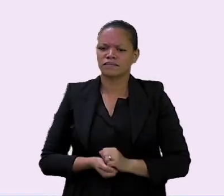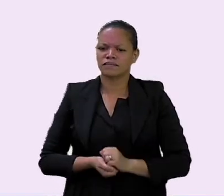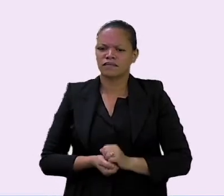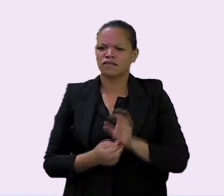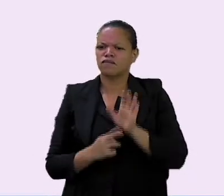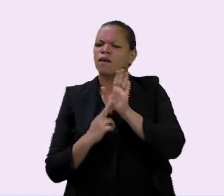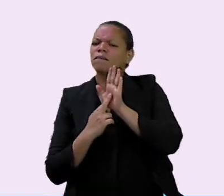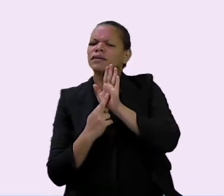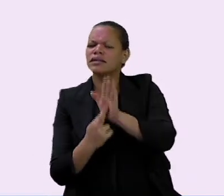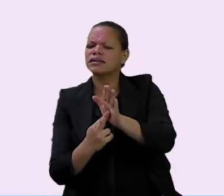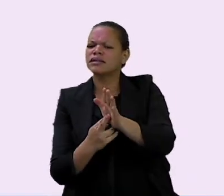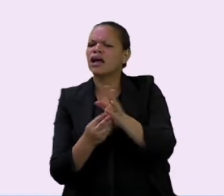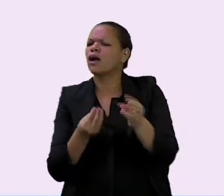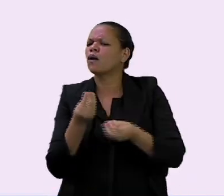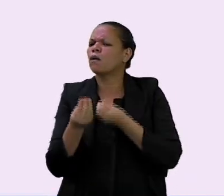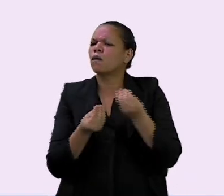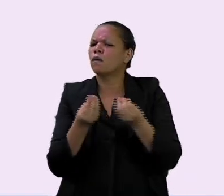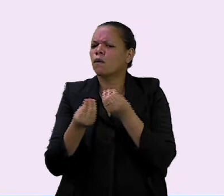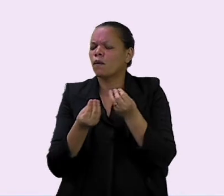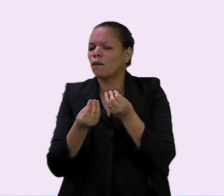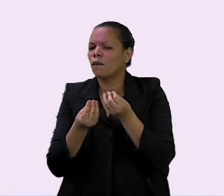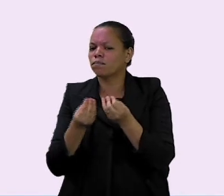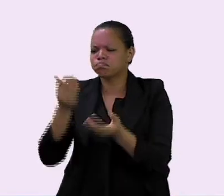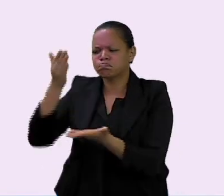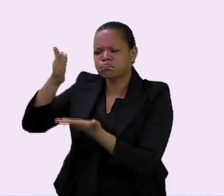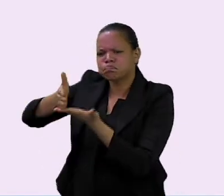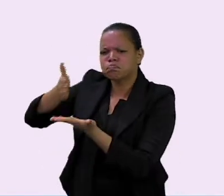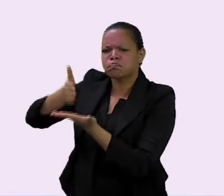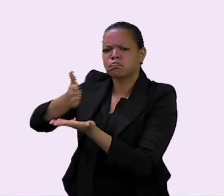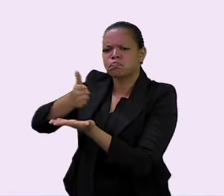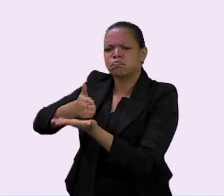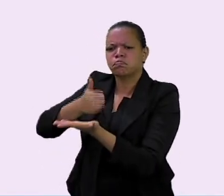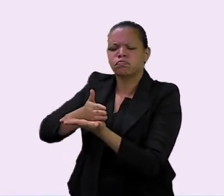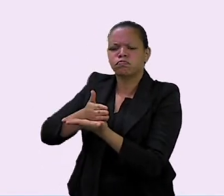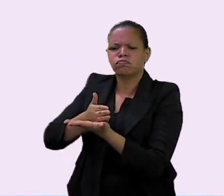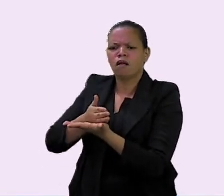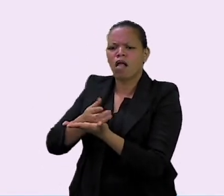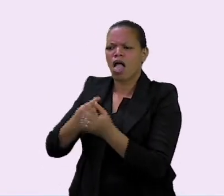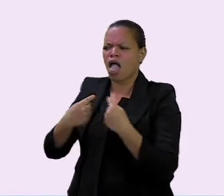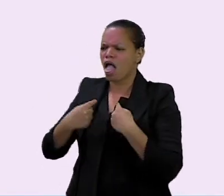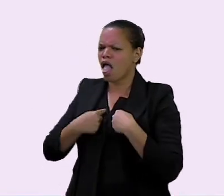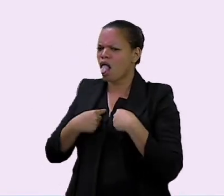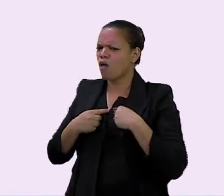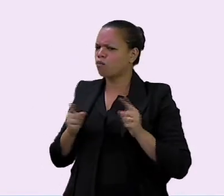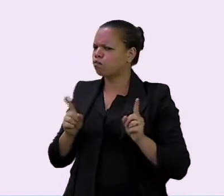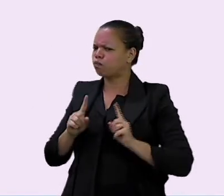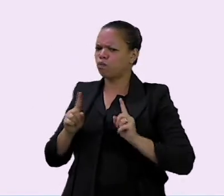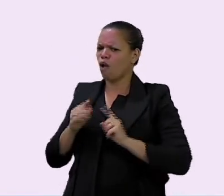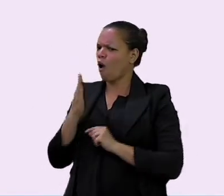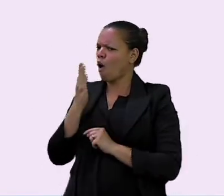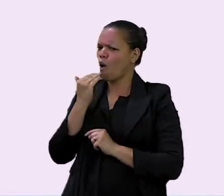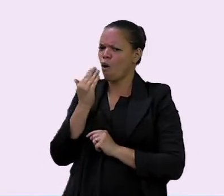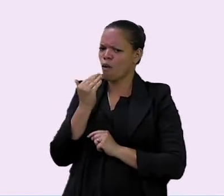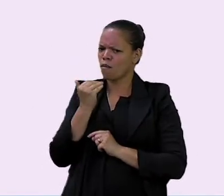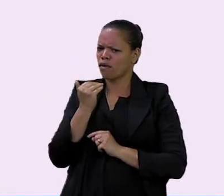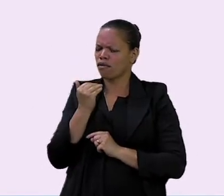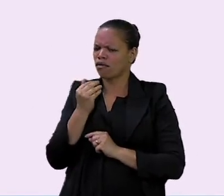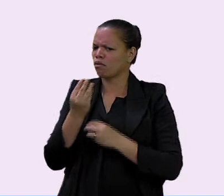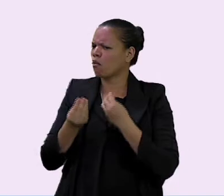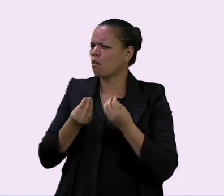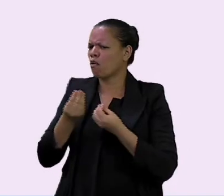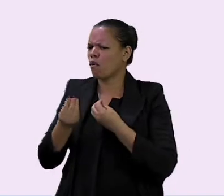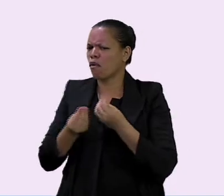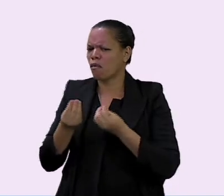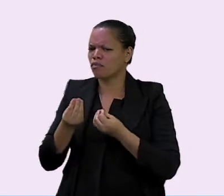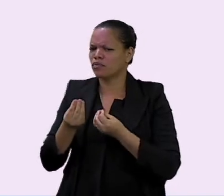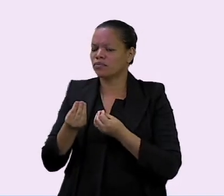vou representar como? Quantas partes eu não comi? 1, 2, 3, 4, 5 aqui, olha. 5 partes